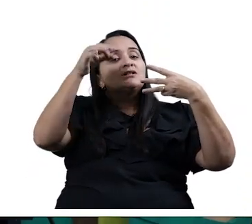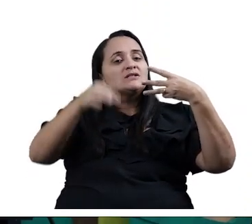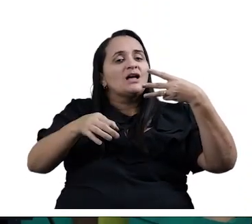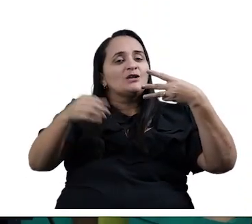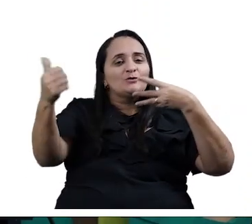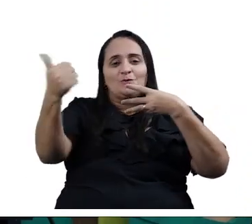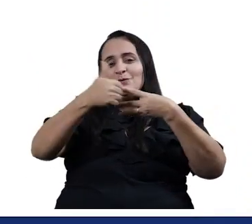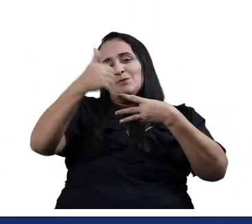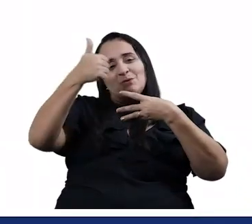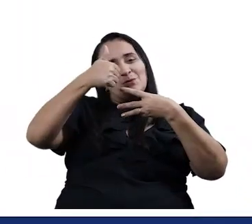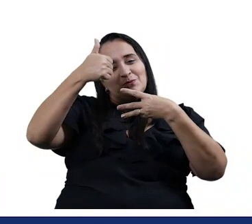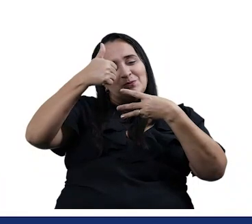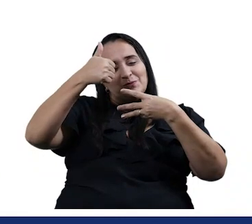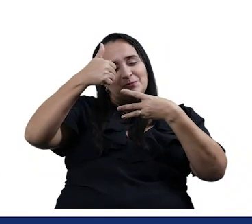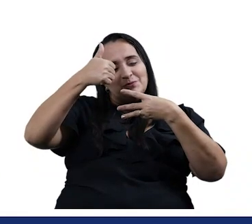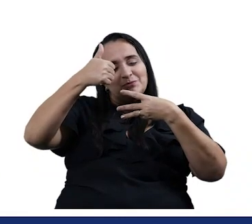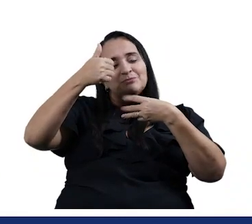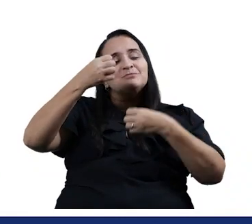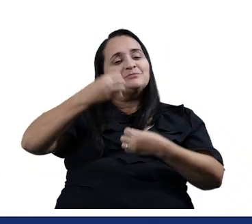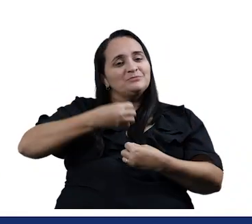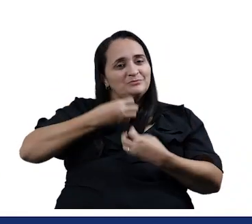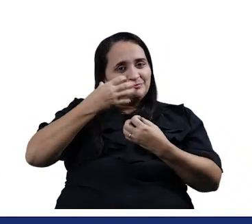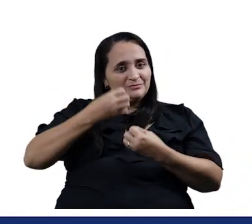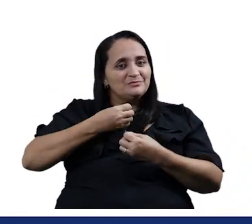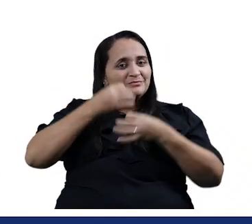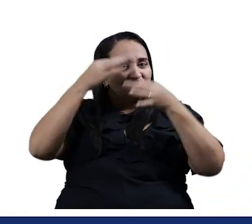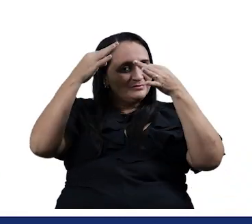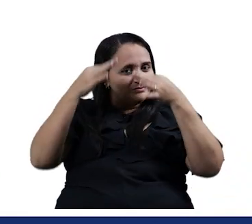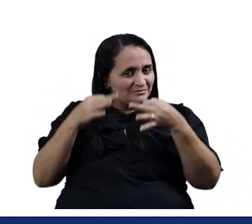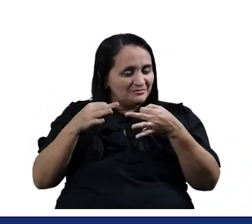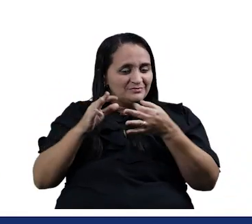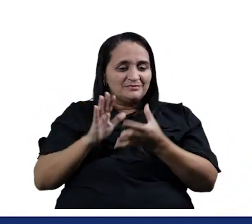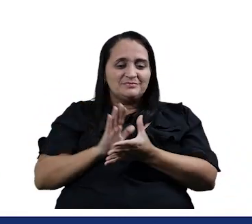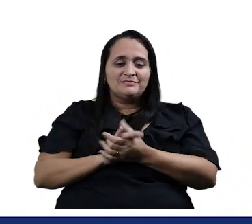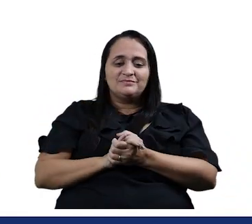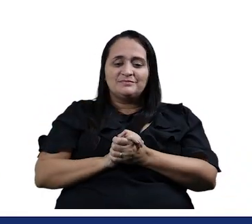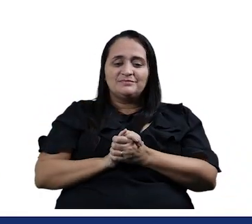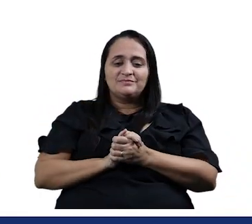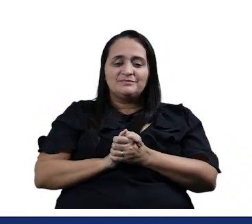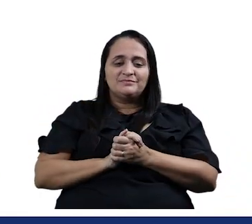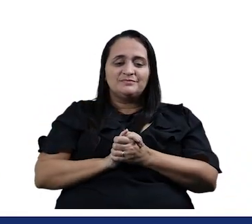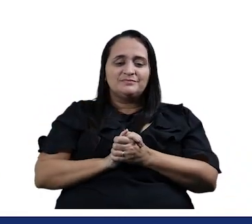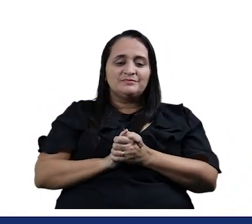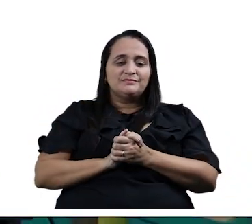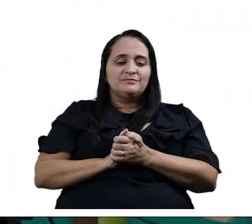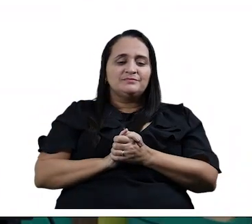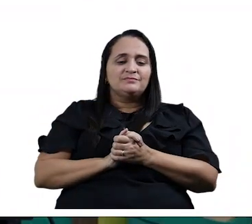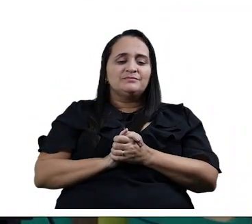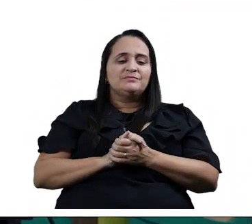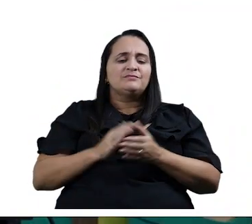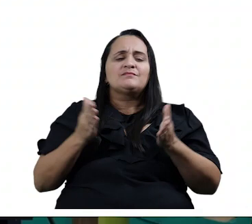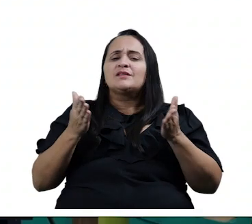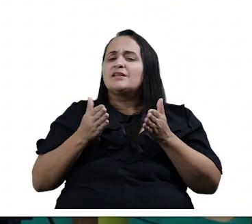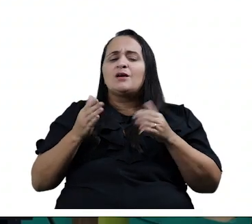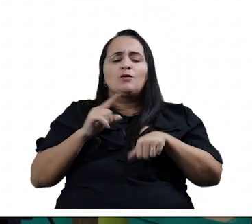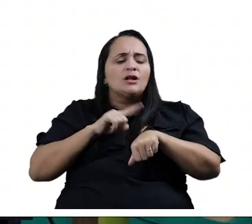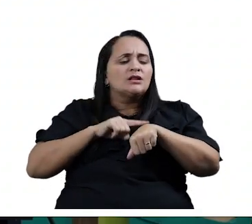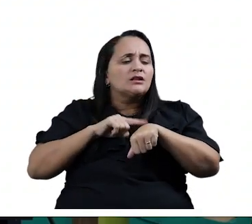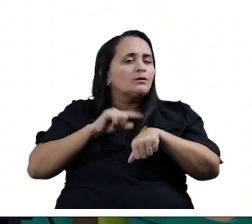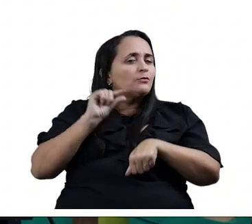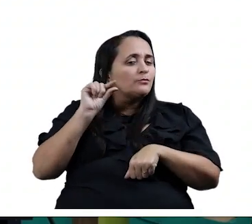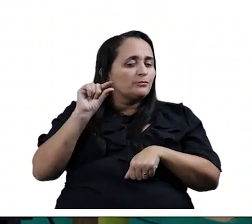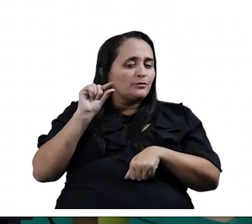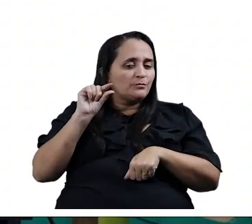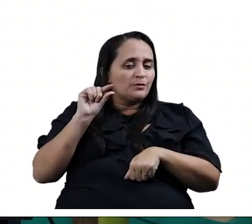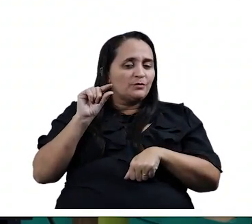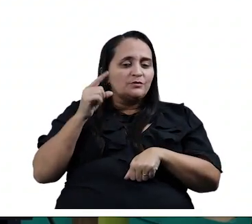Tá lembrado? A número 1, tá? E agora, nesse tempo que resta